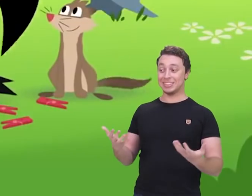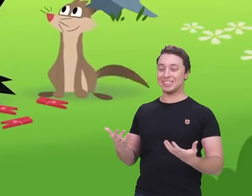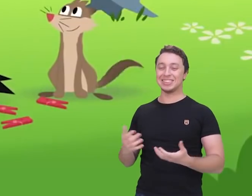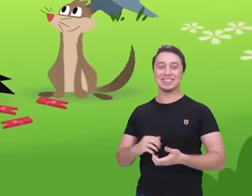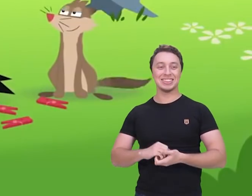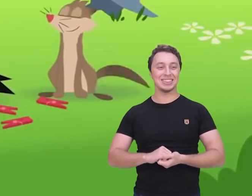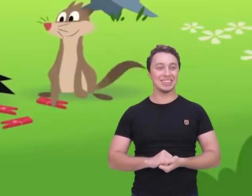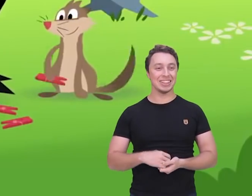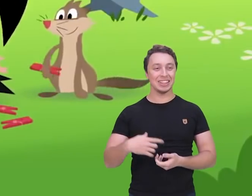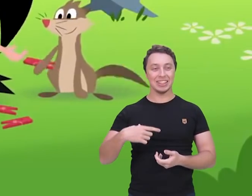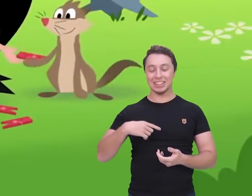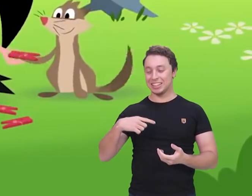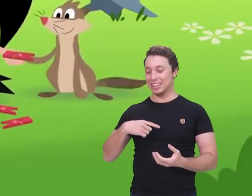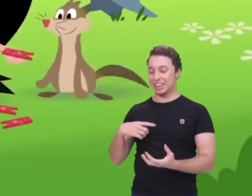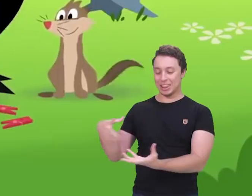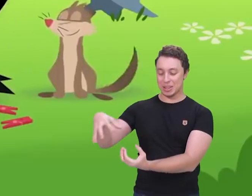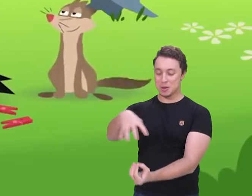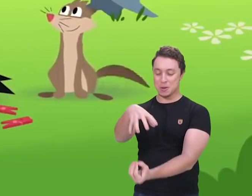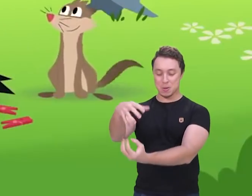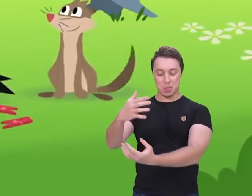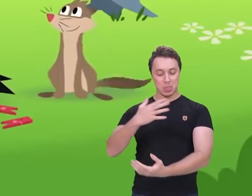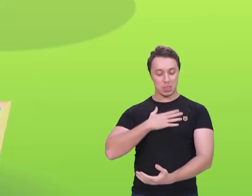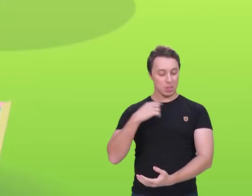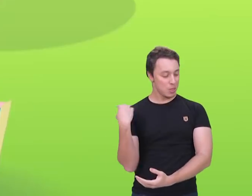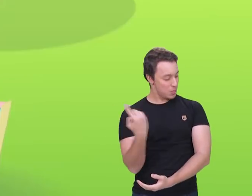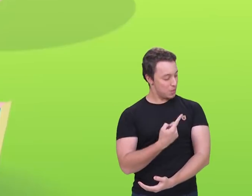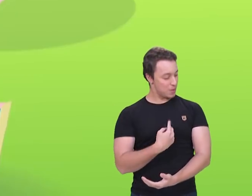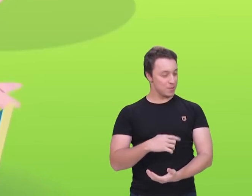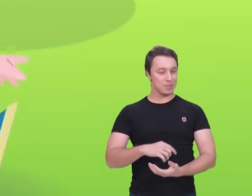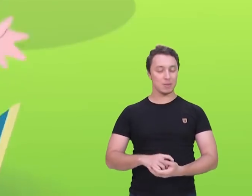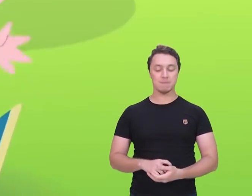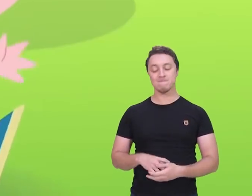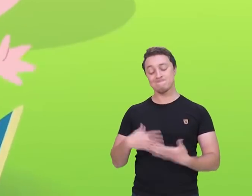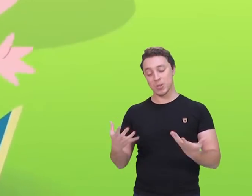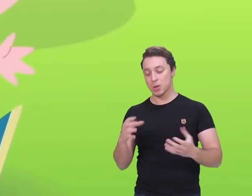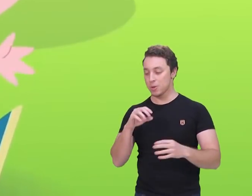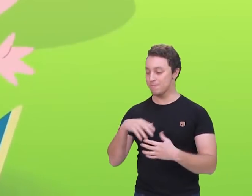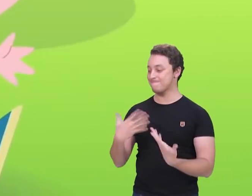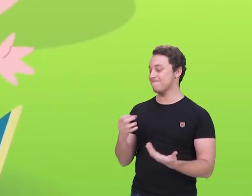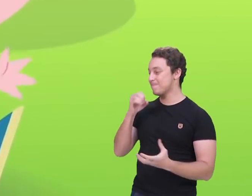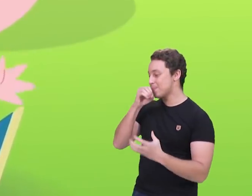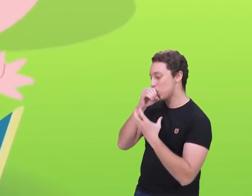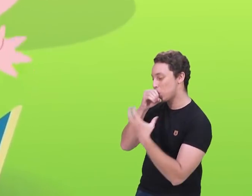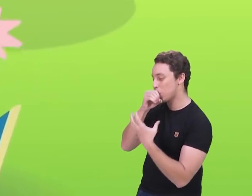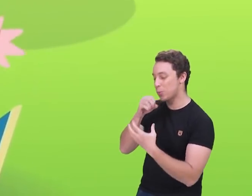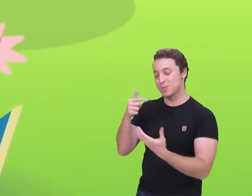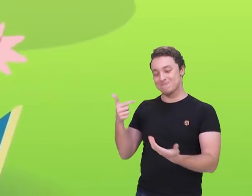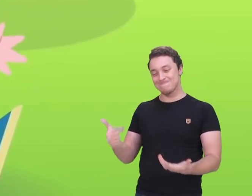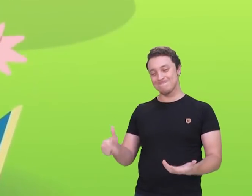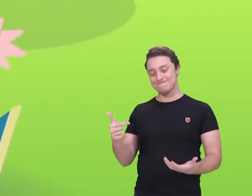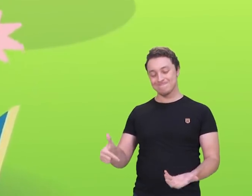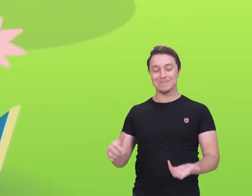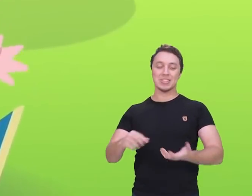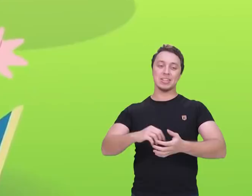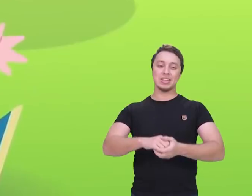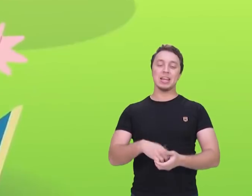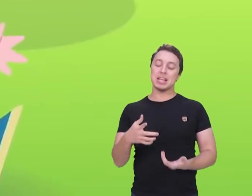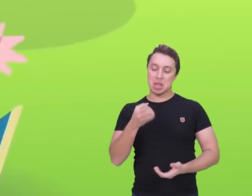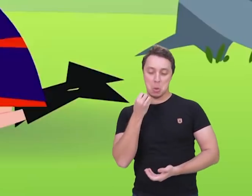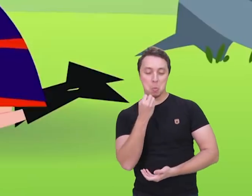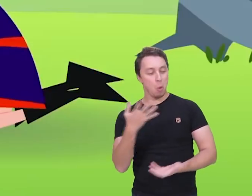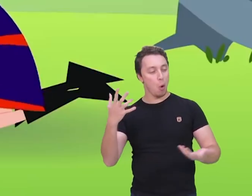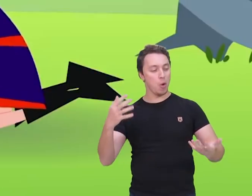Tcharam! Aqui está o nosso lindo balão. Pena que a gente não tem nenhuma bexiga de festa. Daí ia ser mais